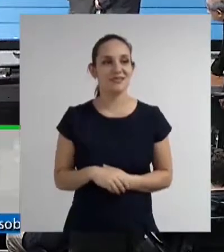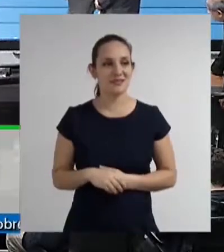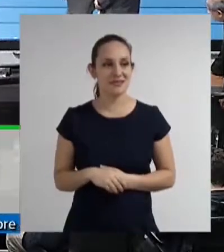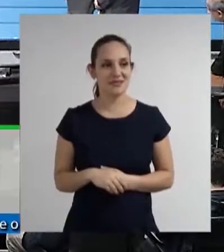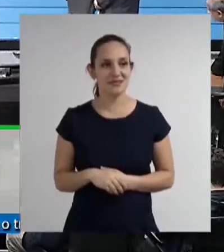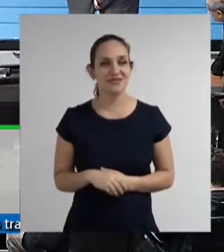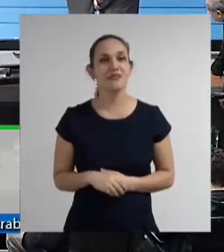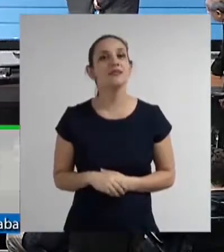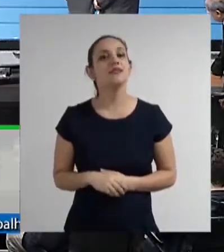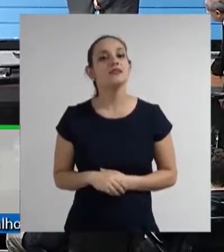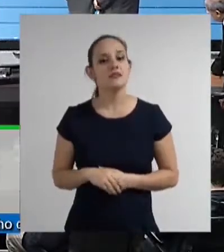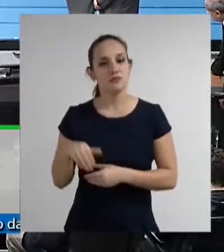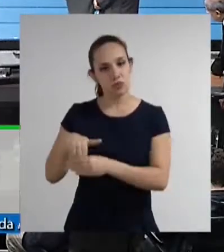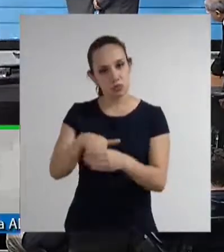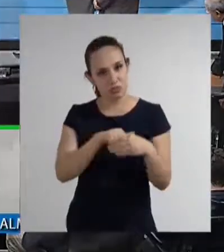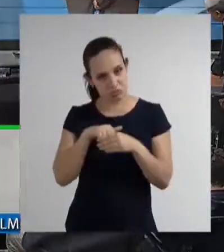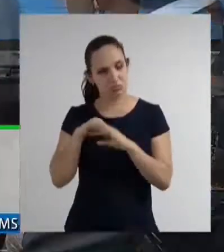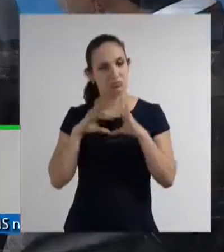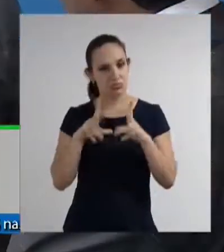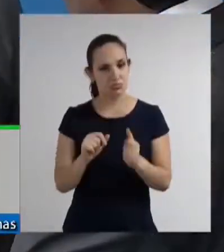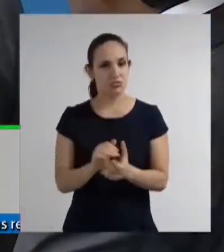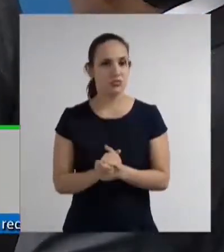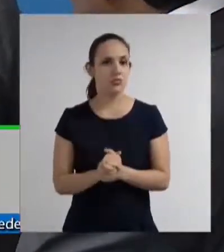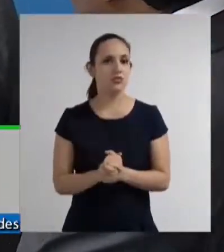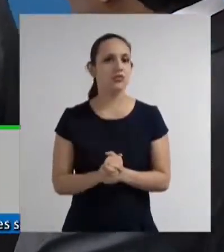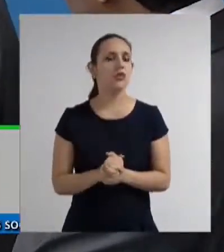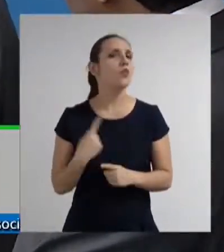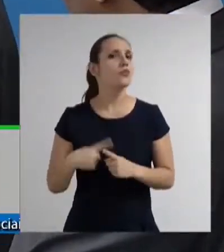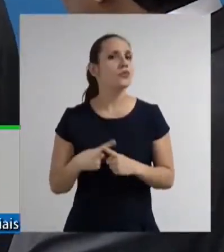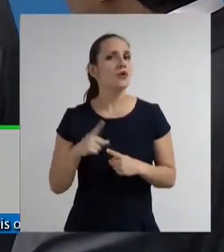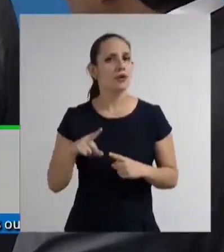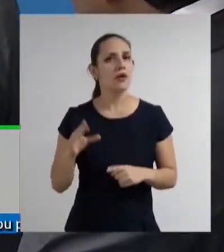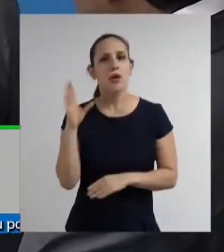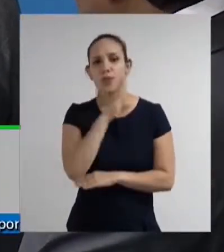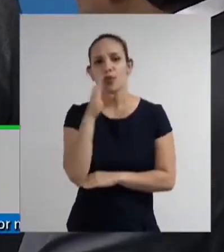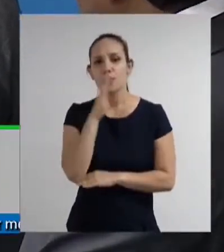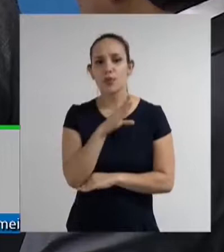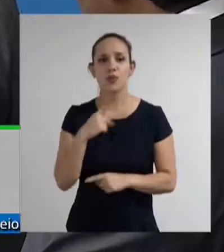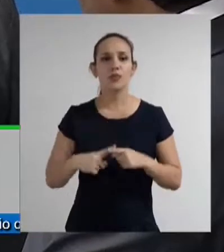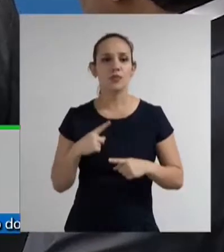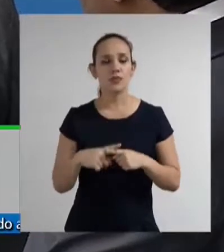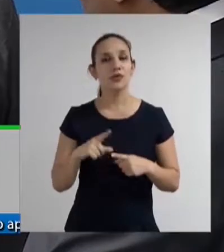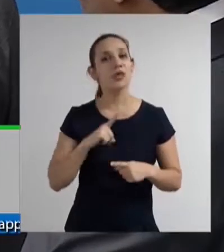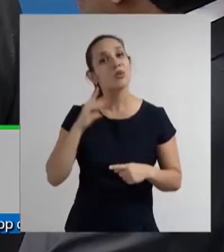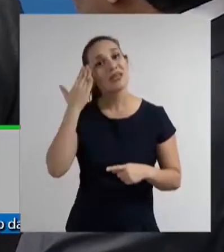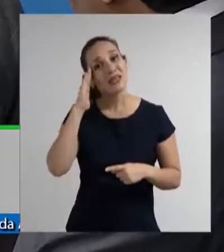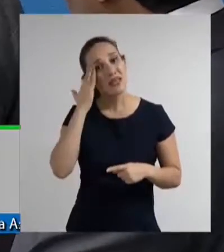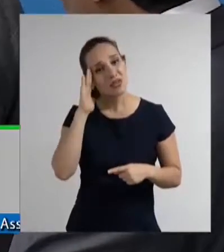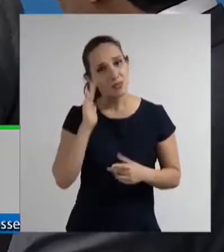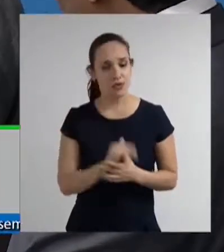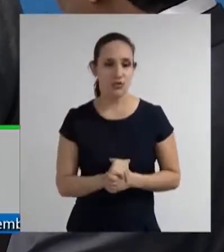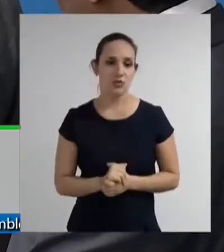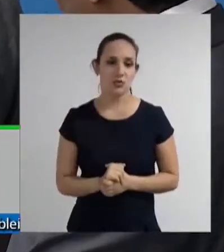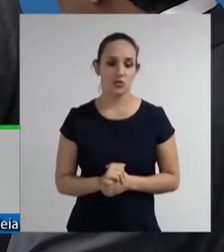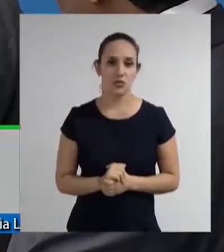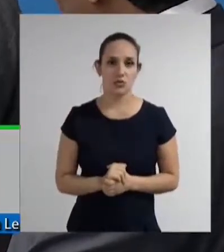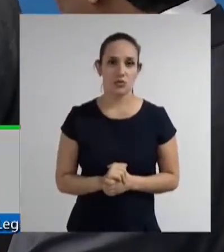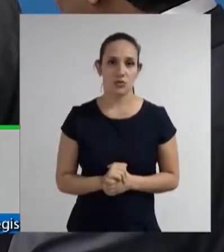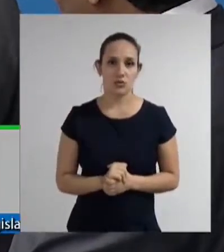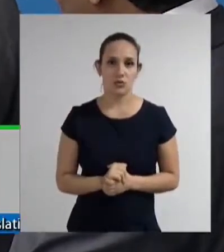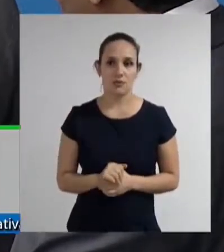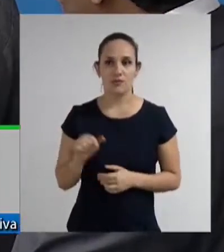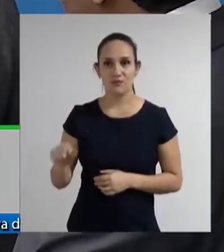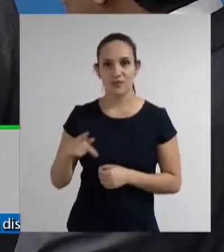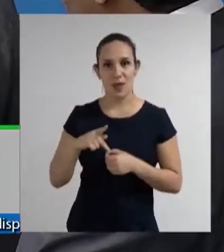Colhidos os votos, senhor presidente, é importante dizer que a razão da urgência justifica também, porque há um entendimento